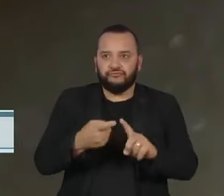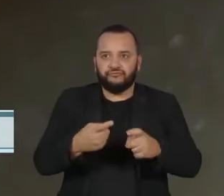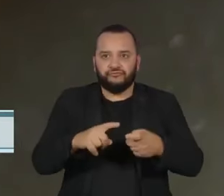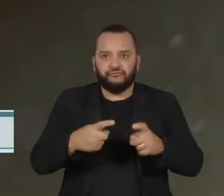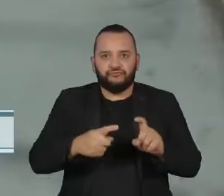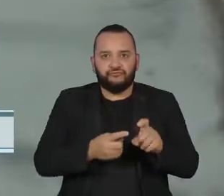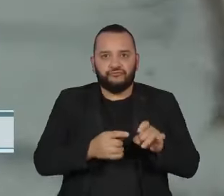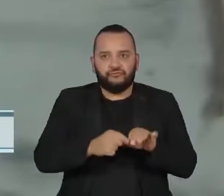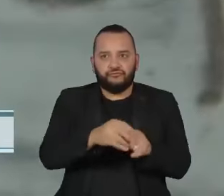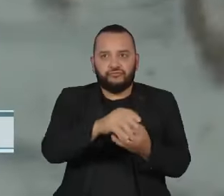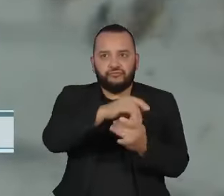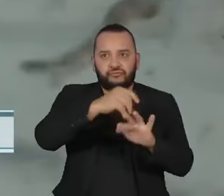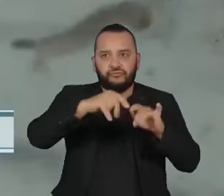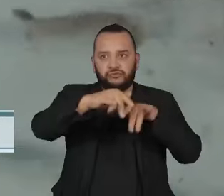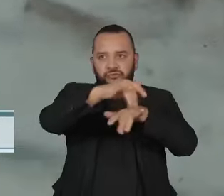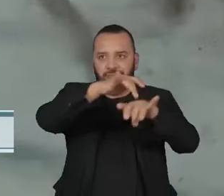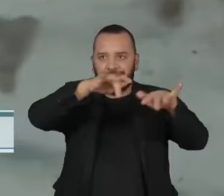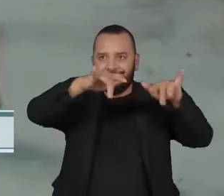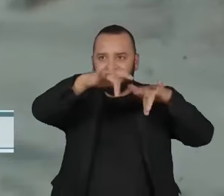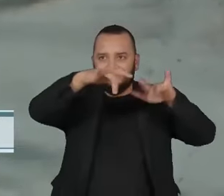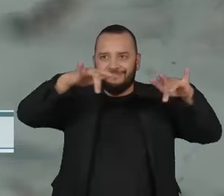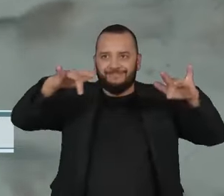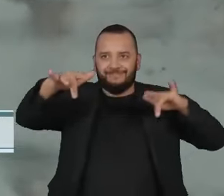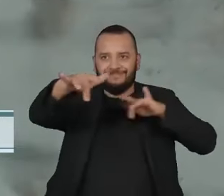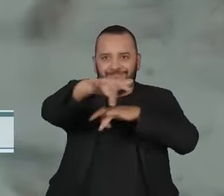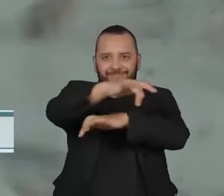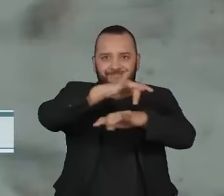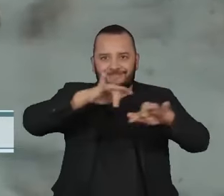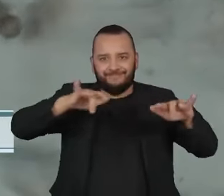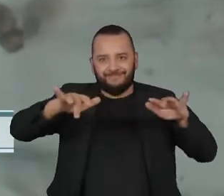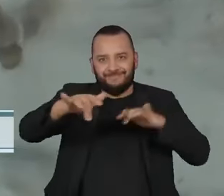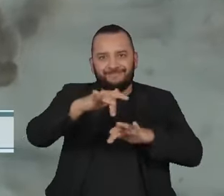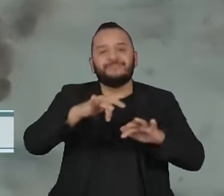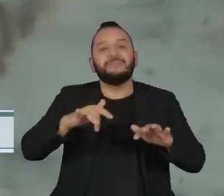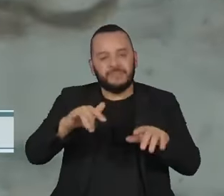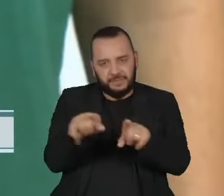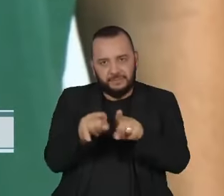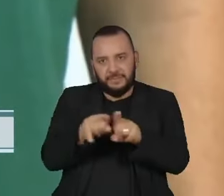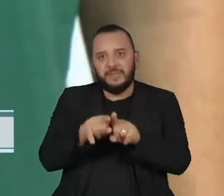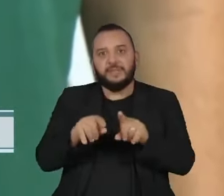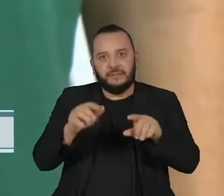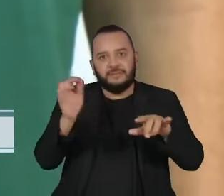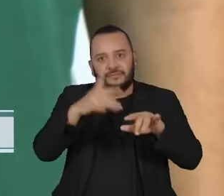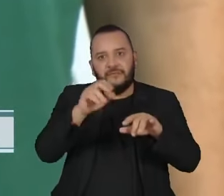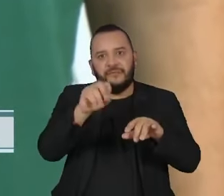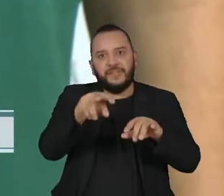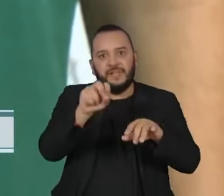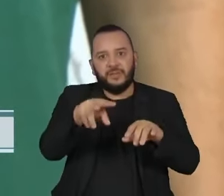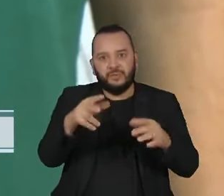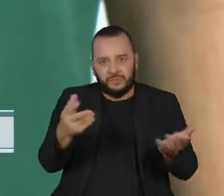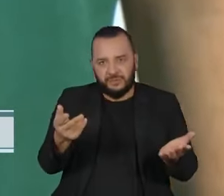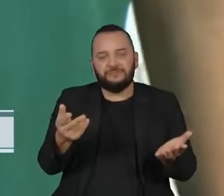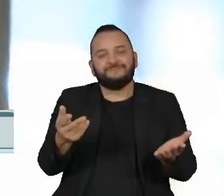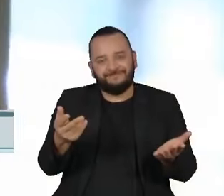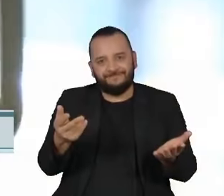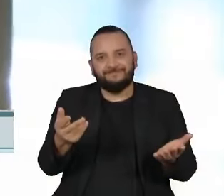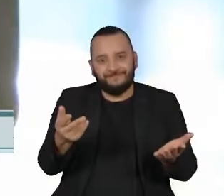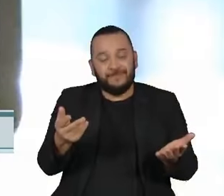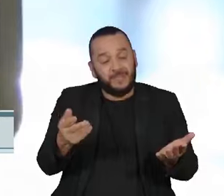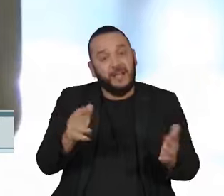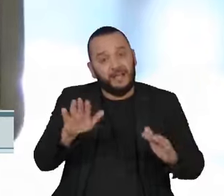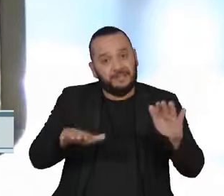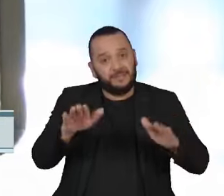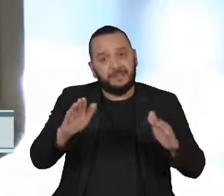mosquito e a presença de circulação de mosquito e vírus, sobretudo com vários sorotipos, mesmo em tempos